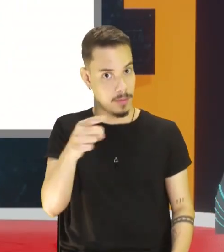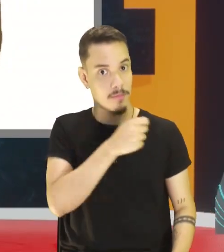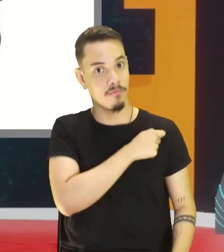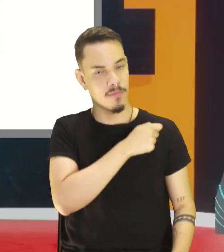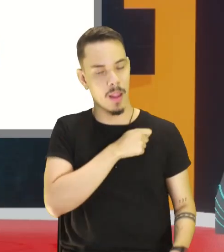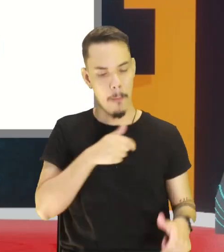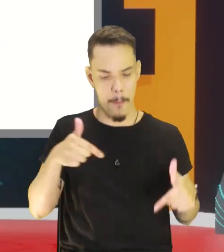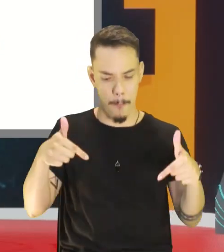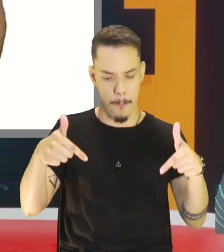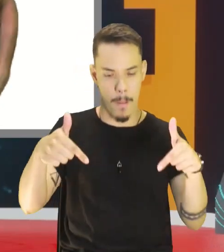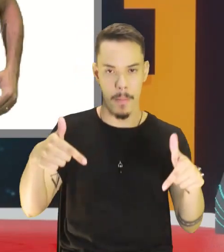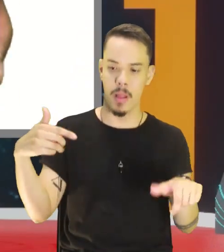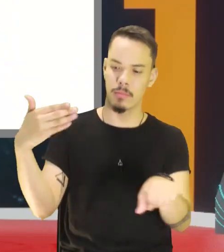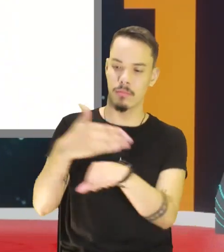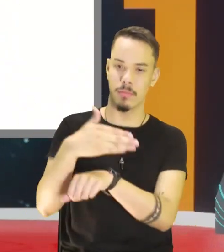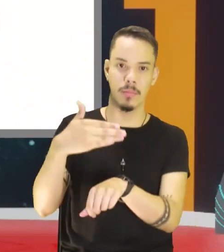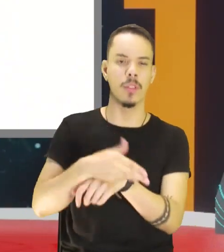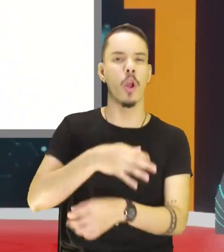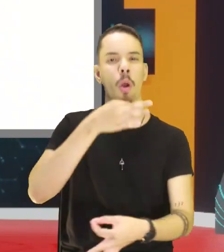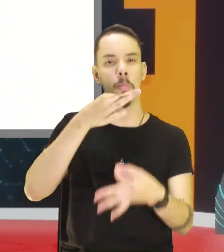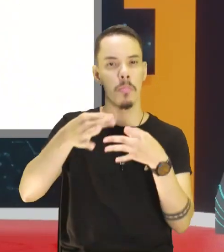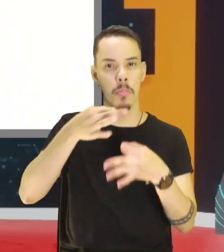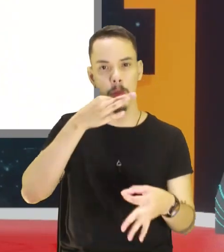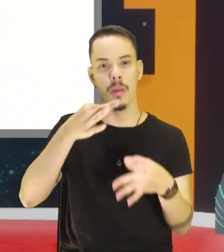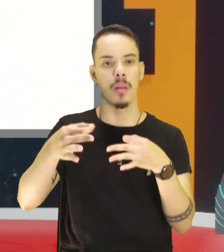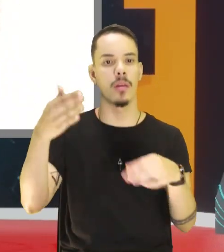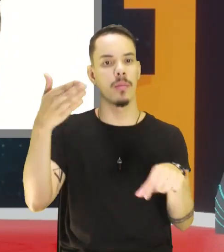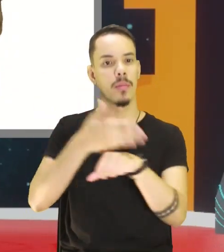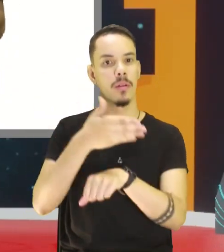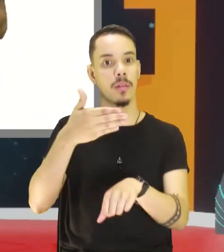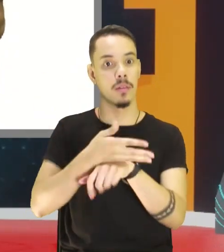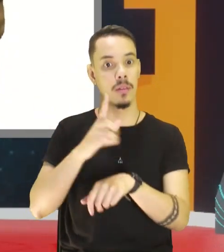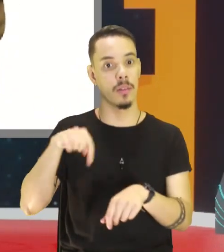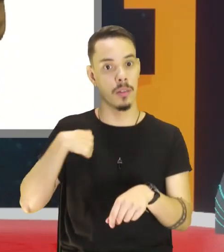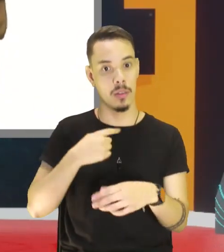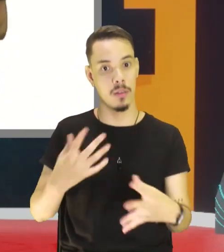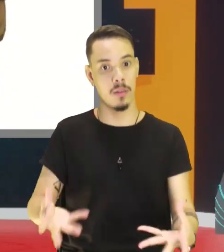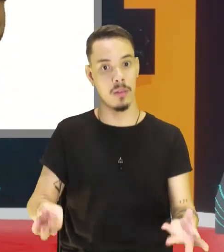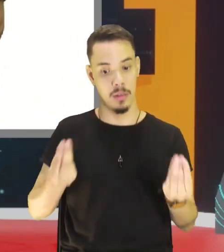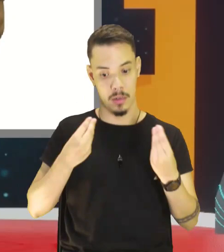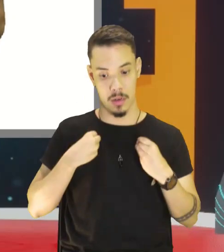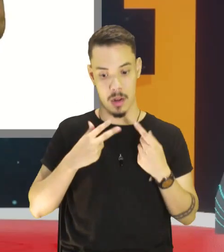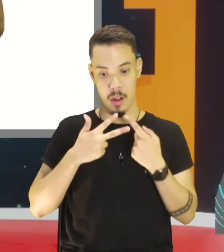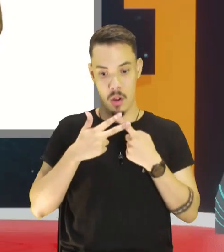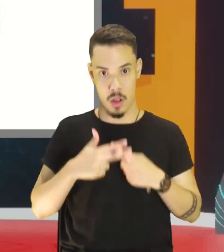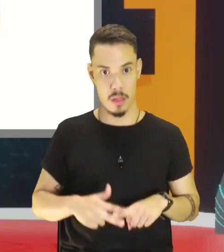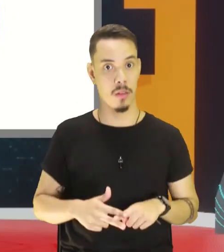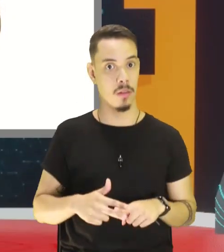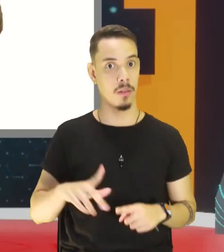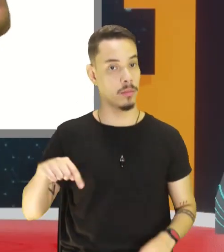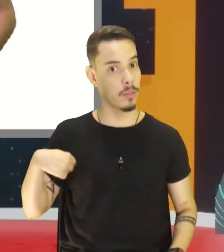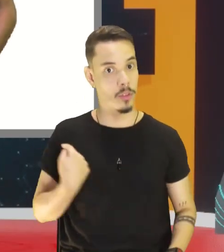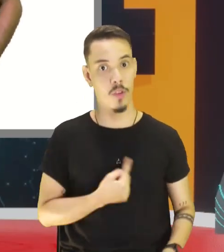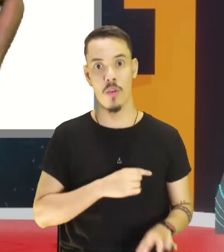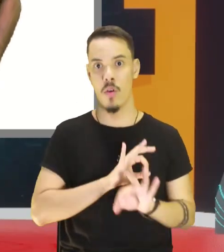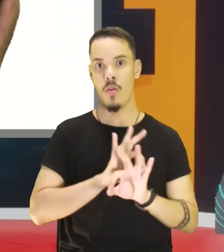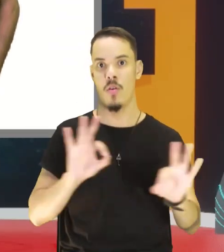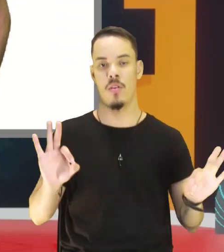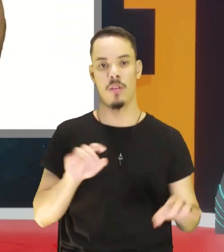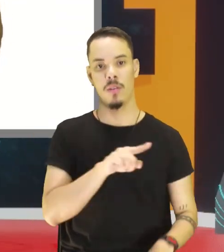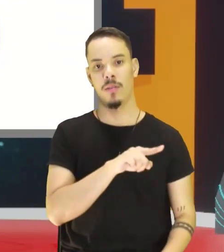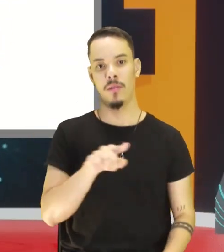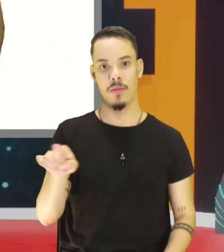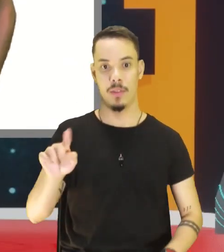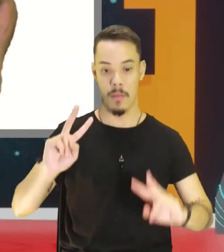participam, assistem nossas aulas, veem o que está acontecendo, né? E eu acho isso ótimo, eu acho muito top. Bom. Que aluno inteligente percebe o